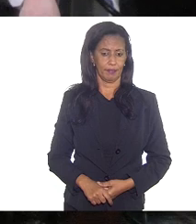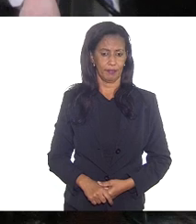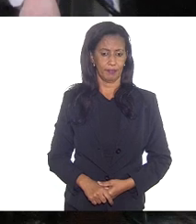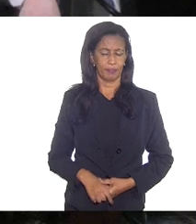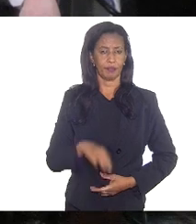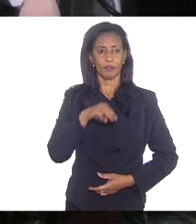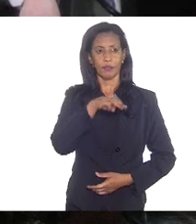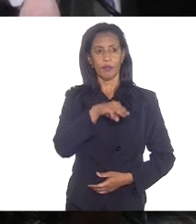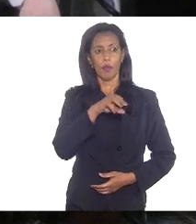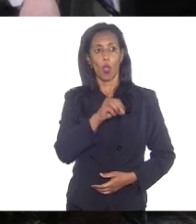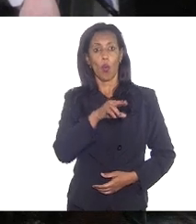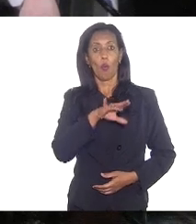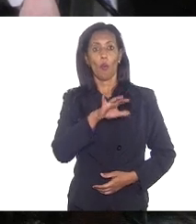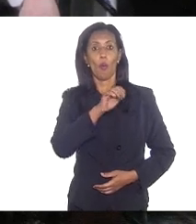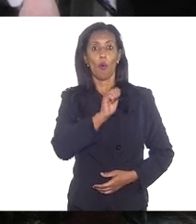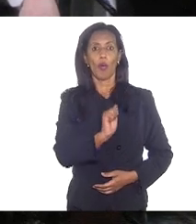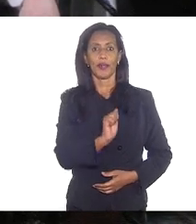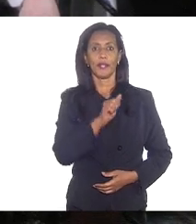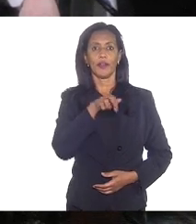Deputada Mônica Francisco.